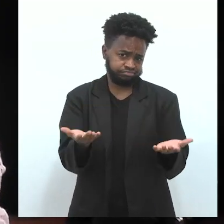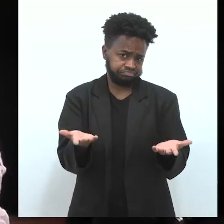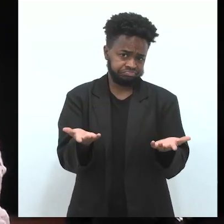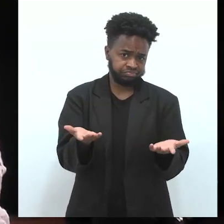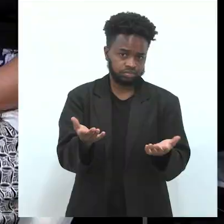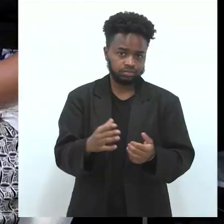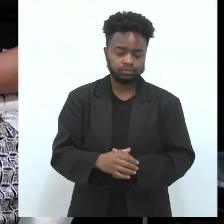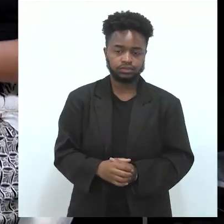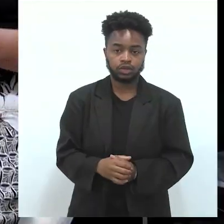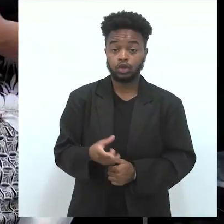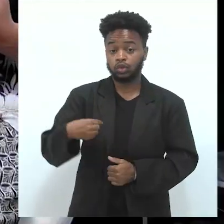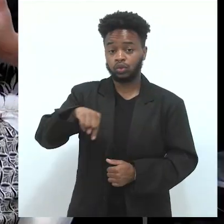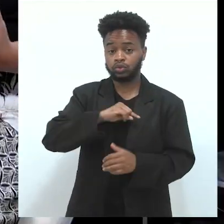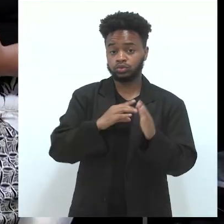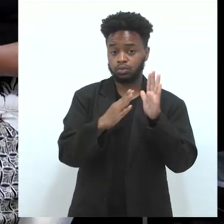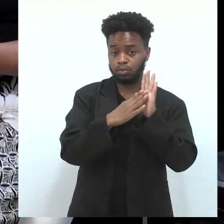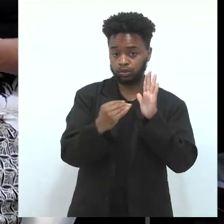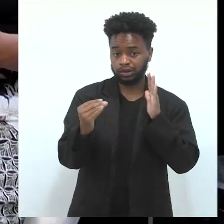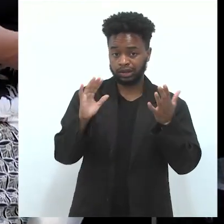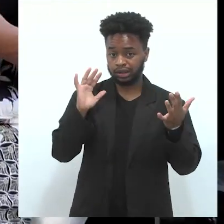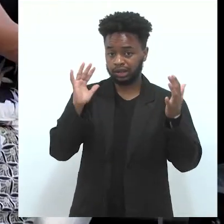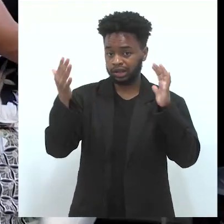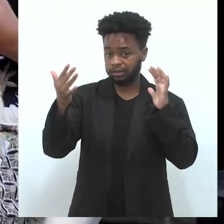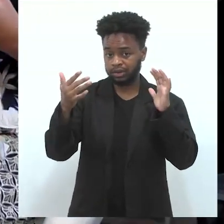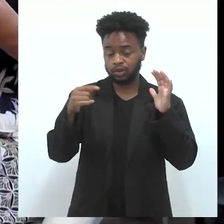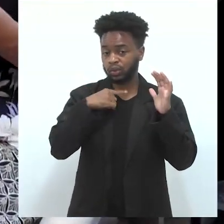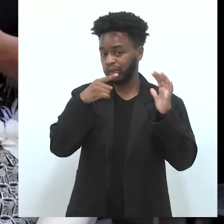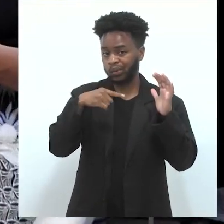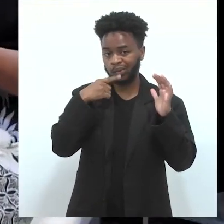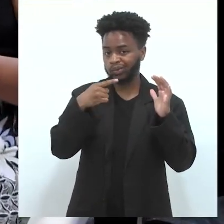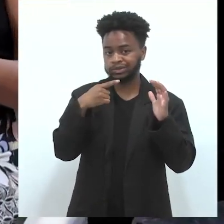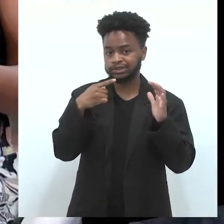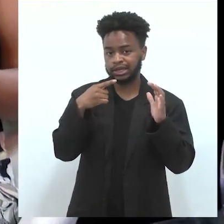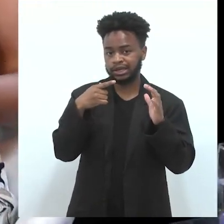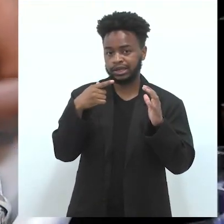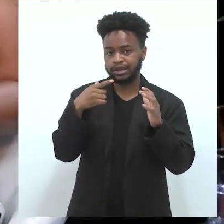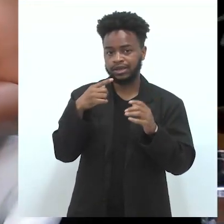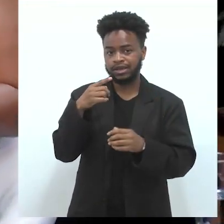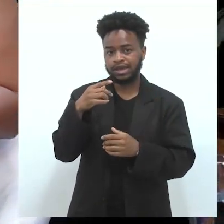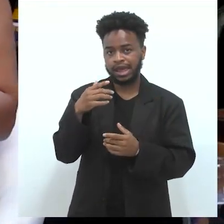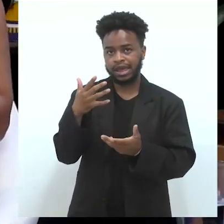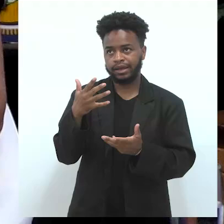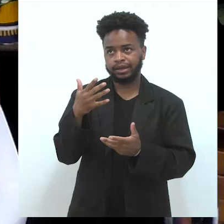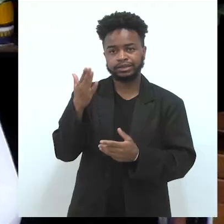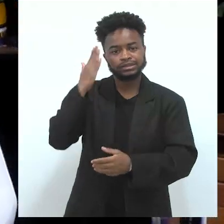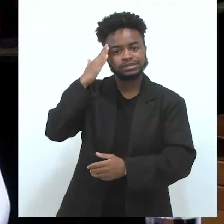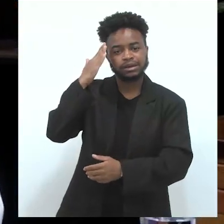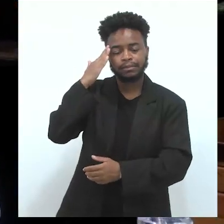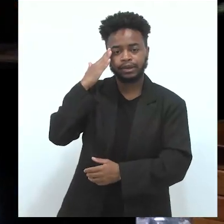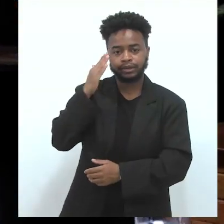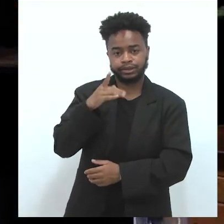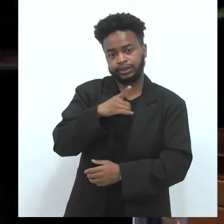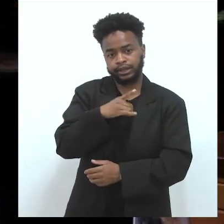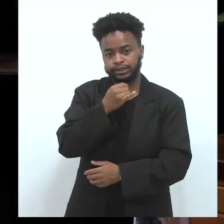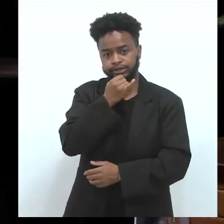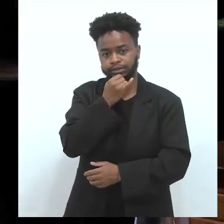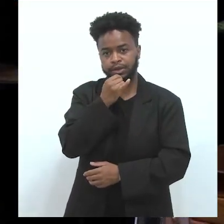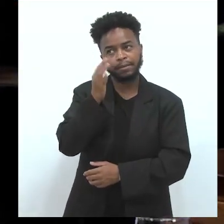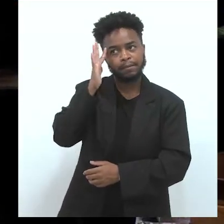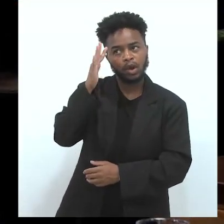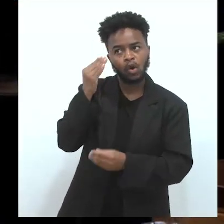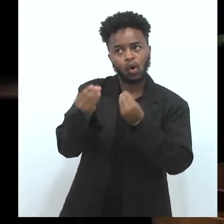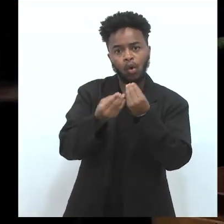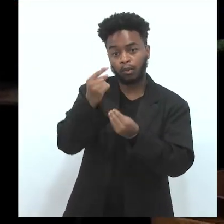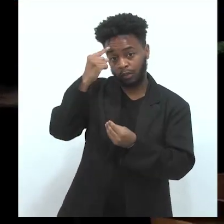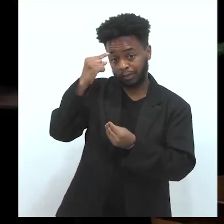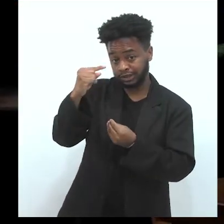Renata? Os modelos climáticos, eles não têm essa capacidade de prever, embora a gente consiga fazer